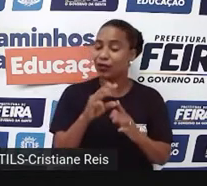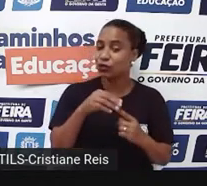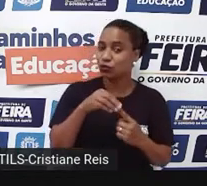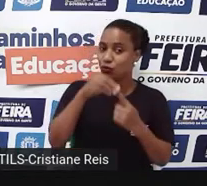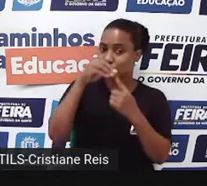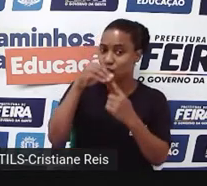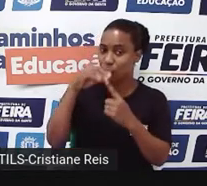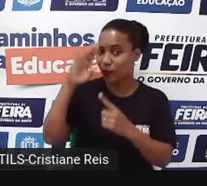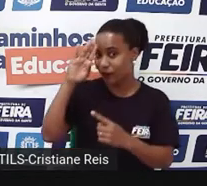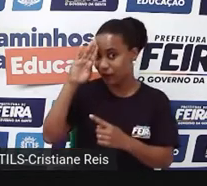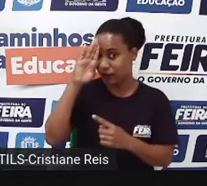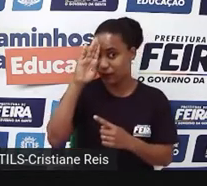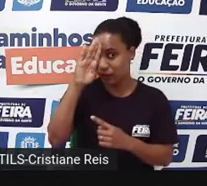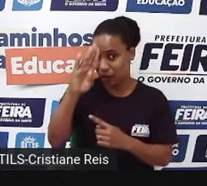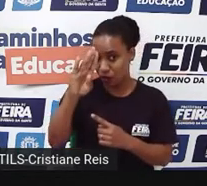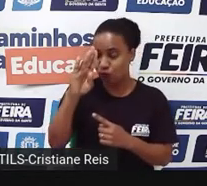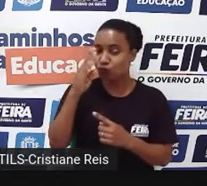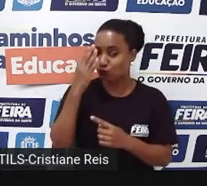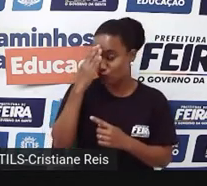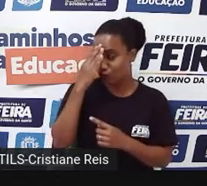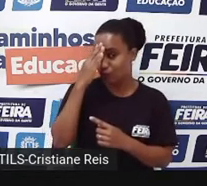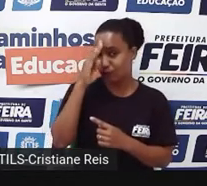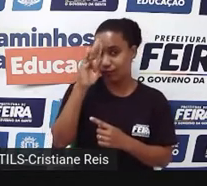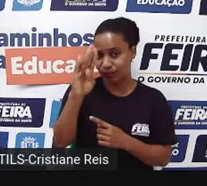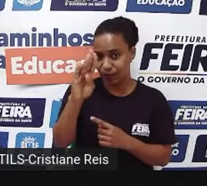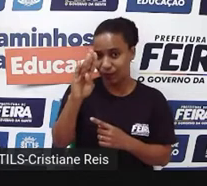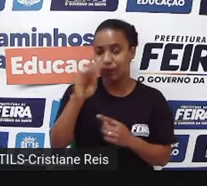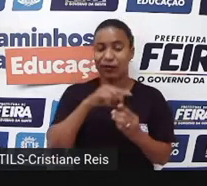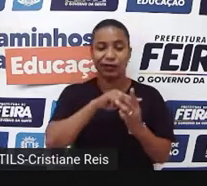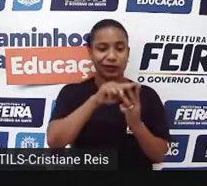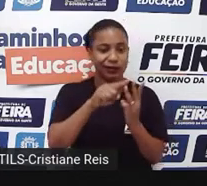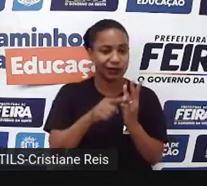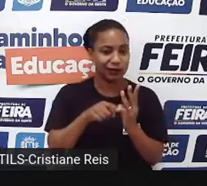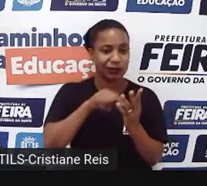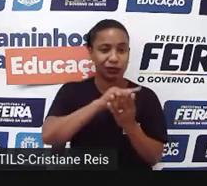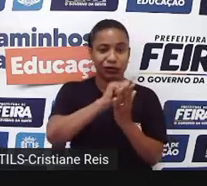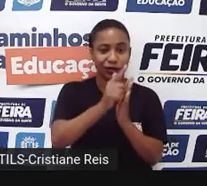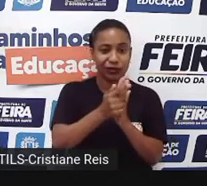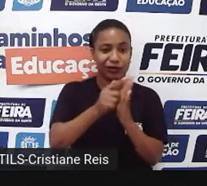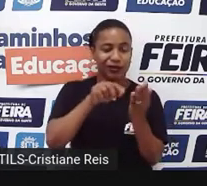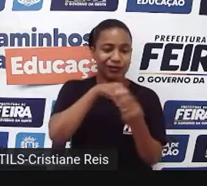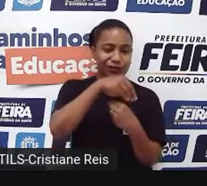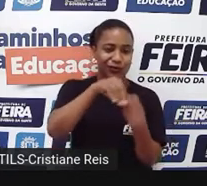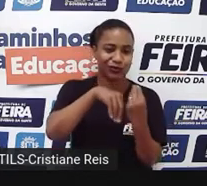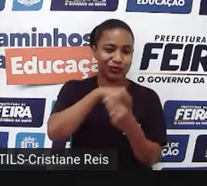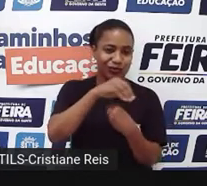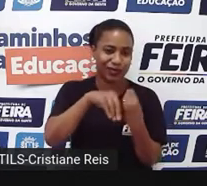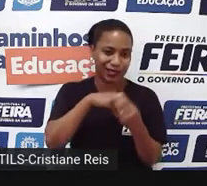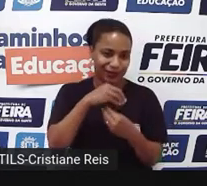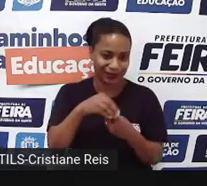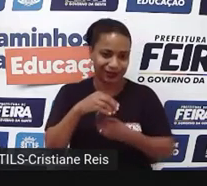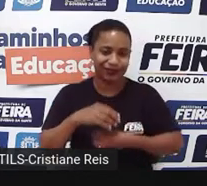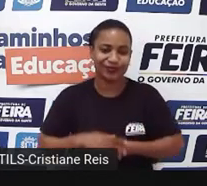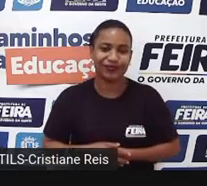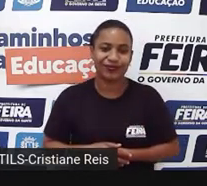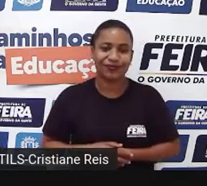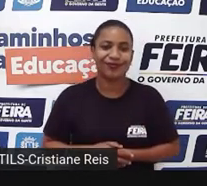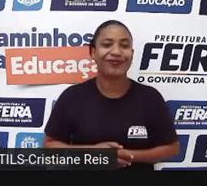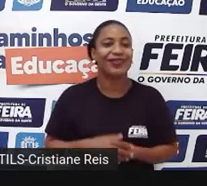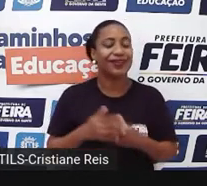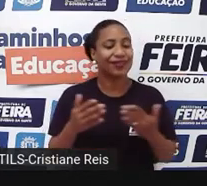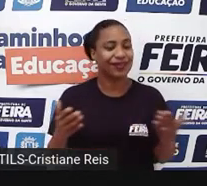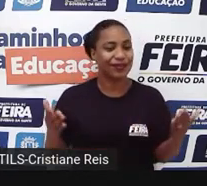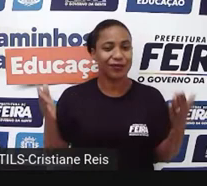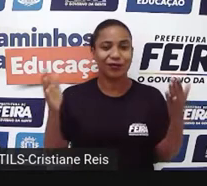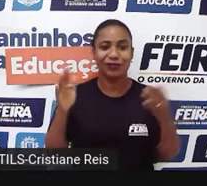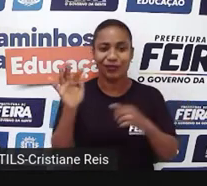de algum gênero, né? Sempre um gênero, ele predomina mais, ele tem mais na produção